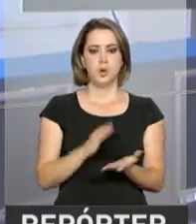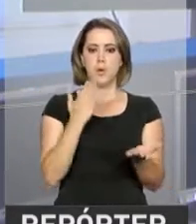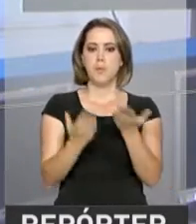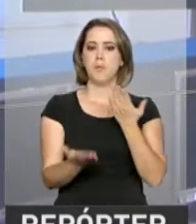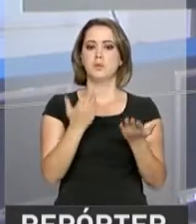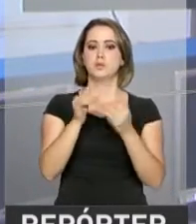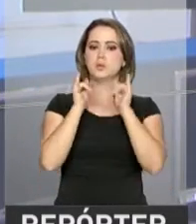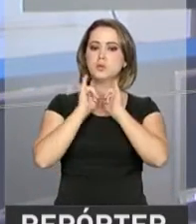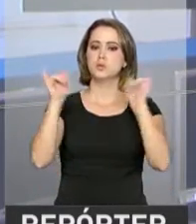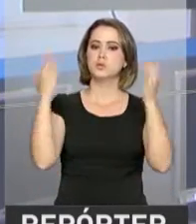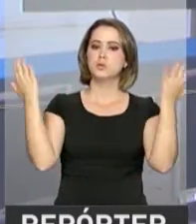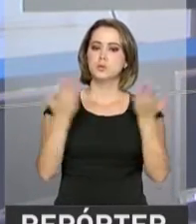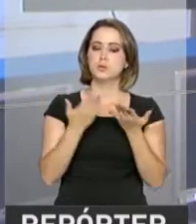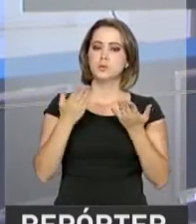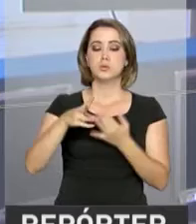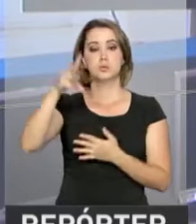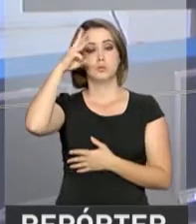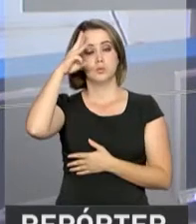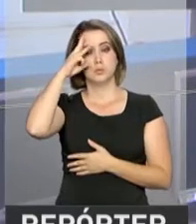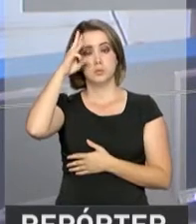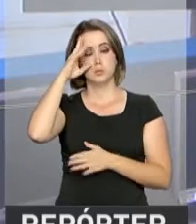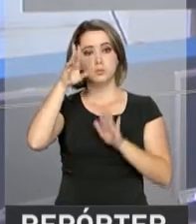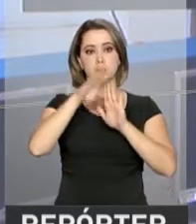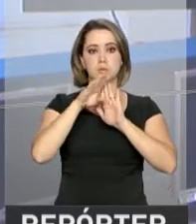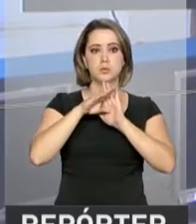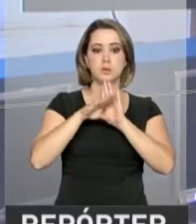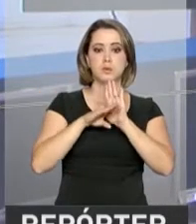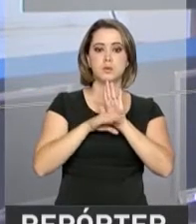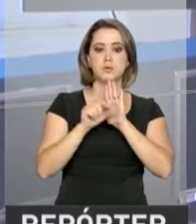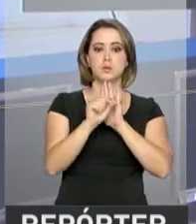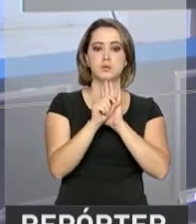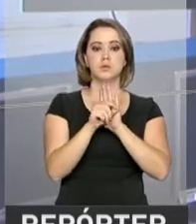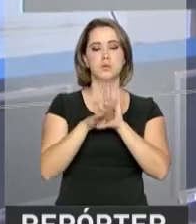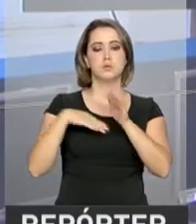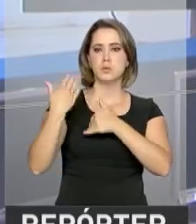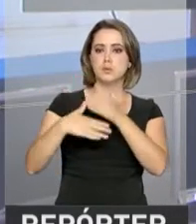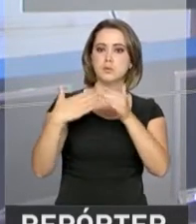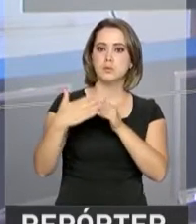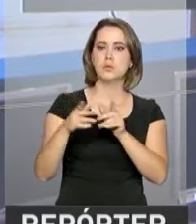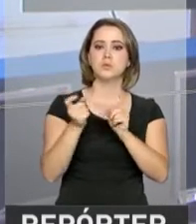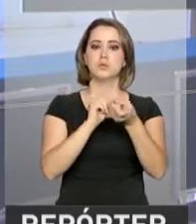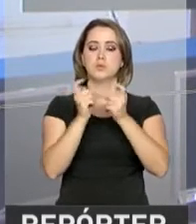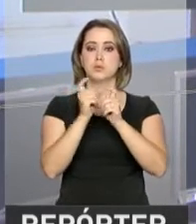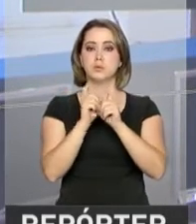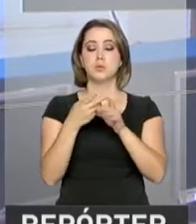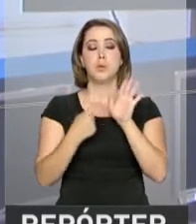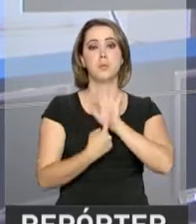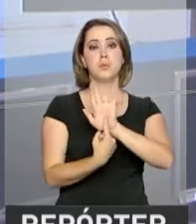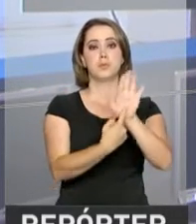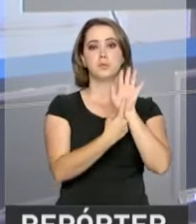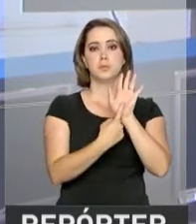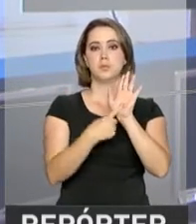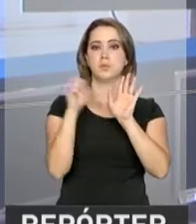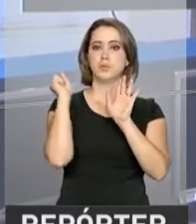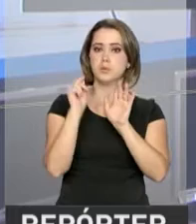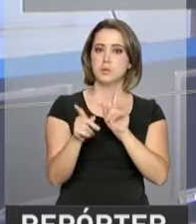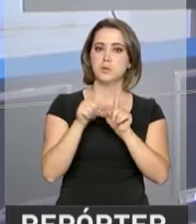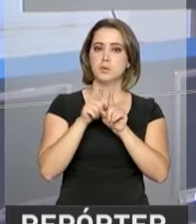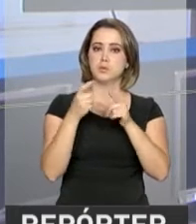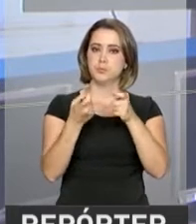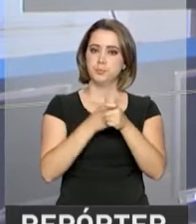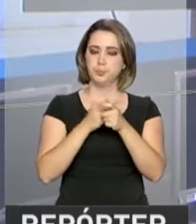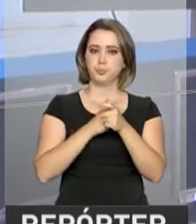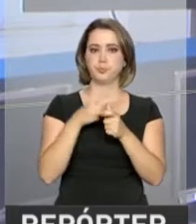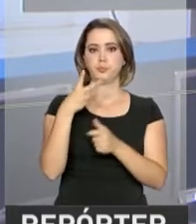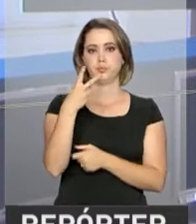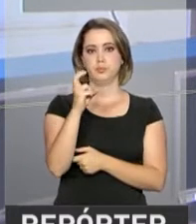nesta terça feira pelo ministério do planejamento desenvolvimento e gestão mostra que a seguridade social teve um déficit de mais